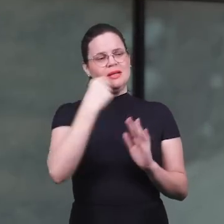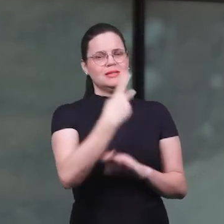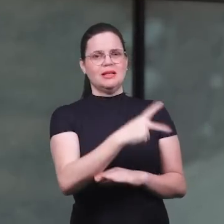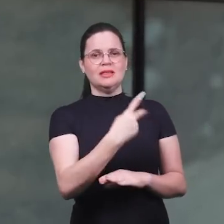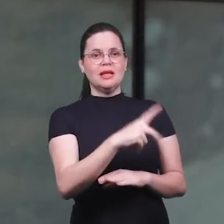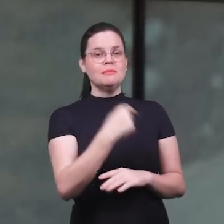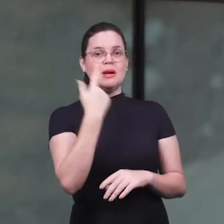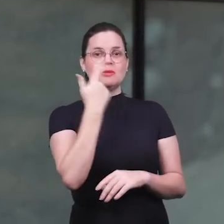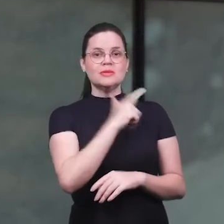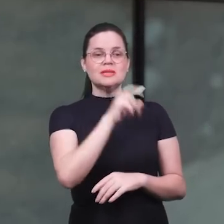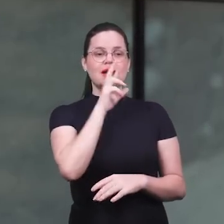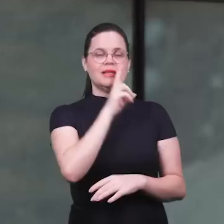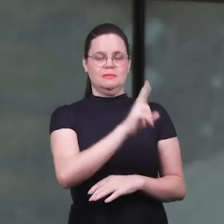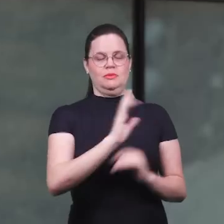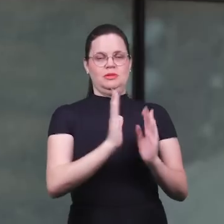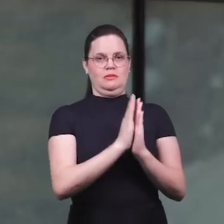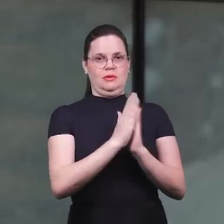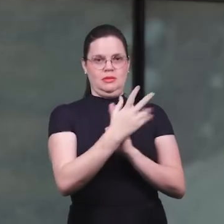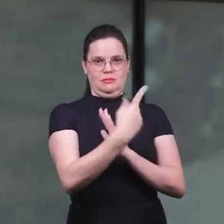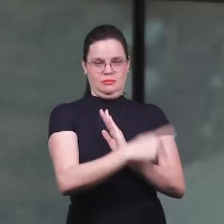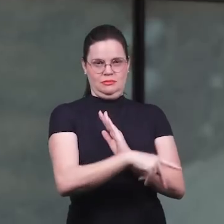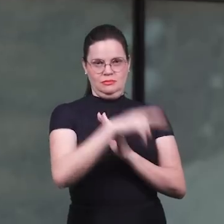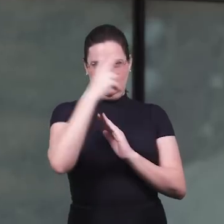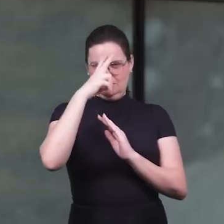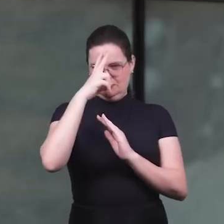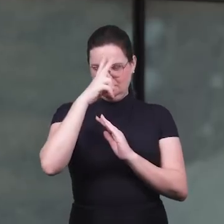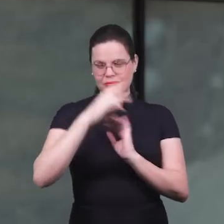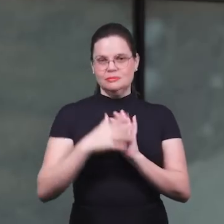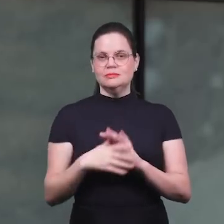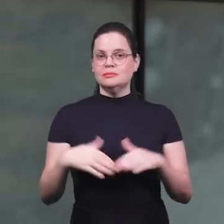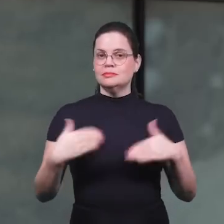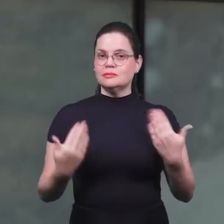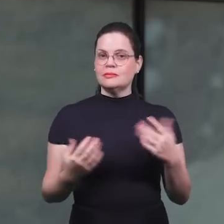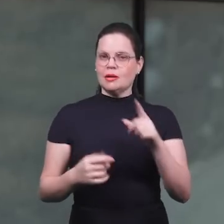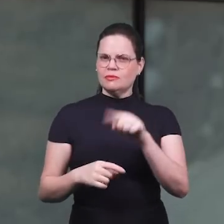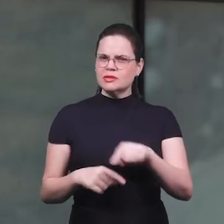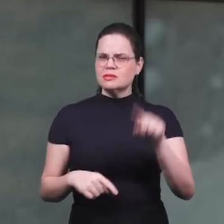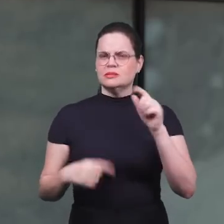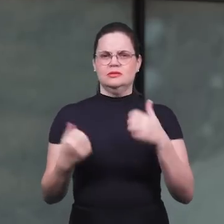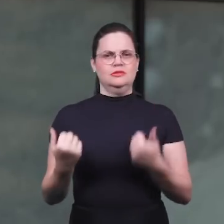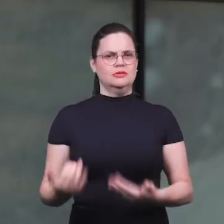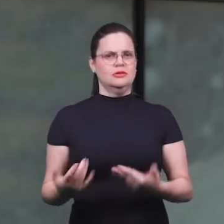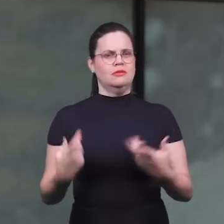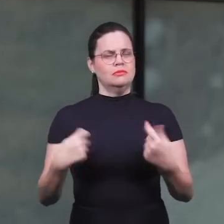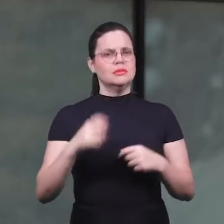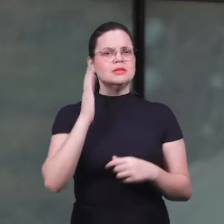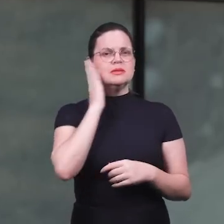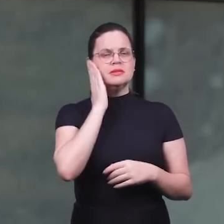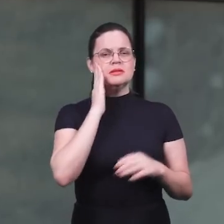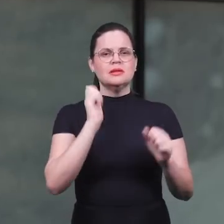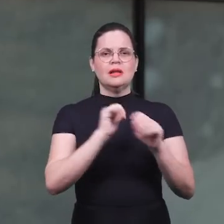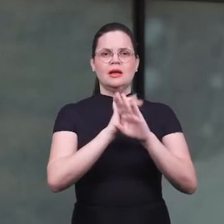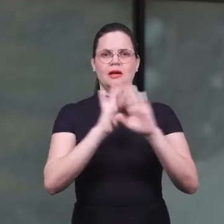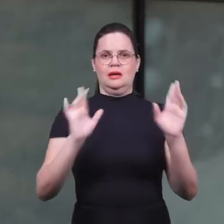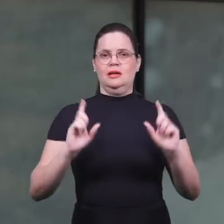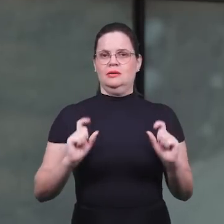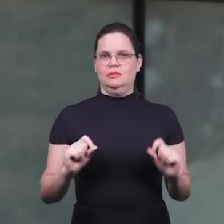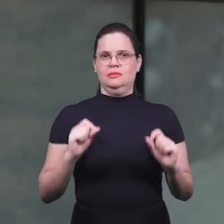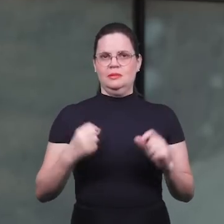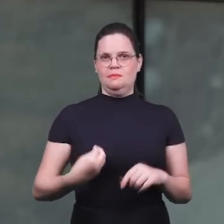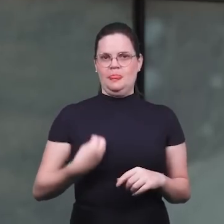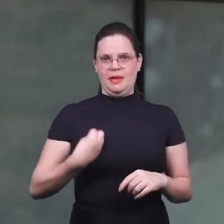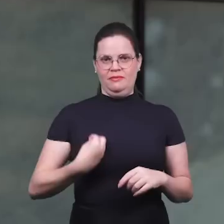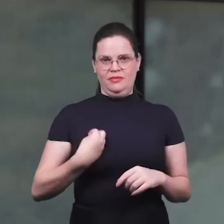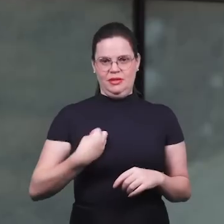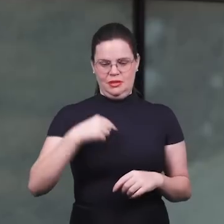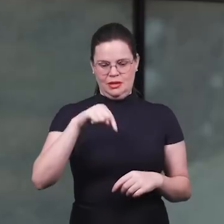expectativa, a oração, o desejo dele. Então, o jovem precisa entender que a vida aqui, o Senhor não